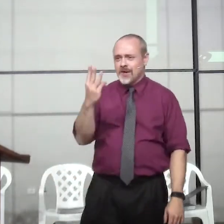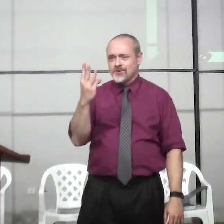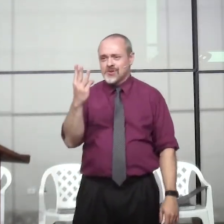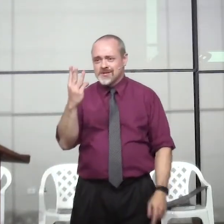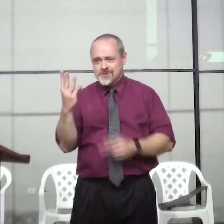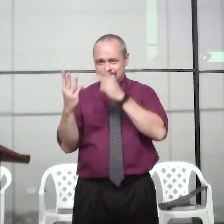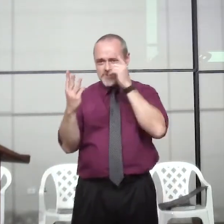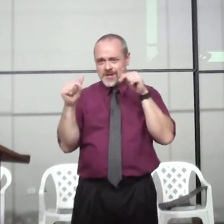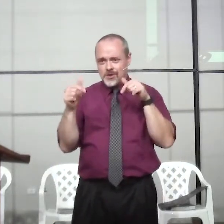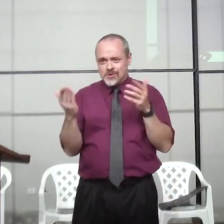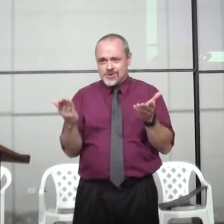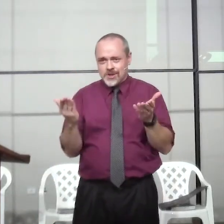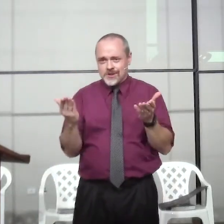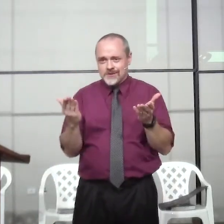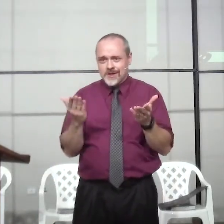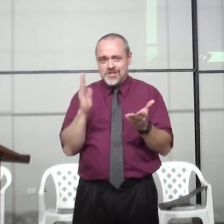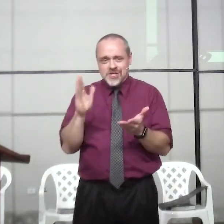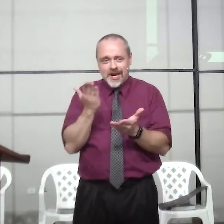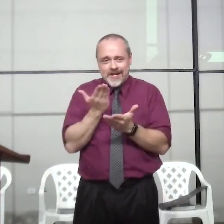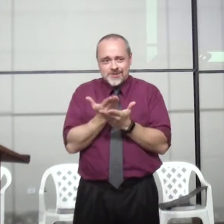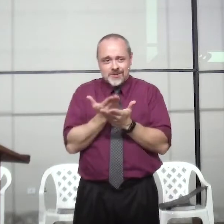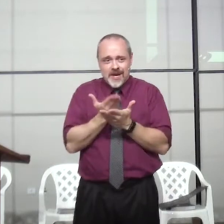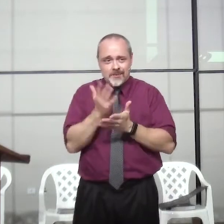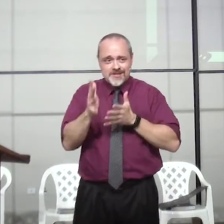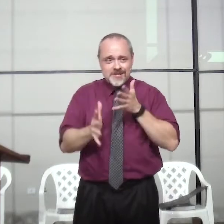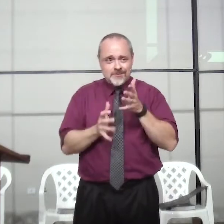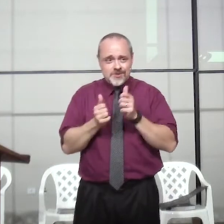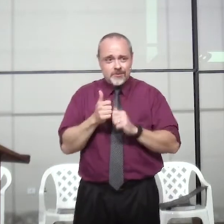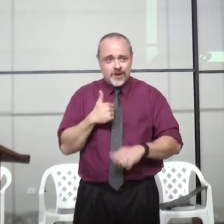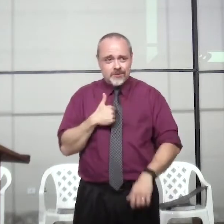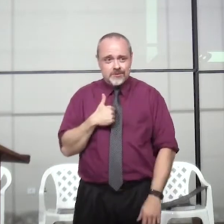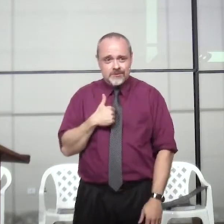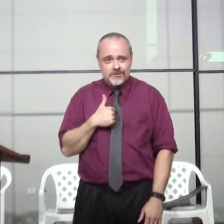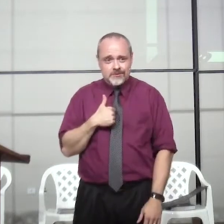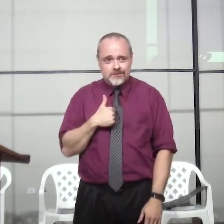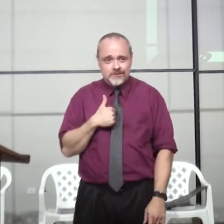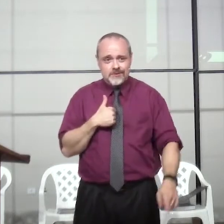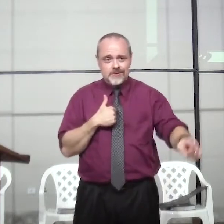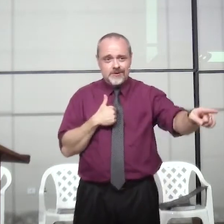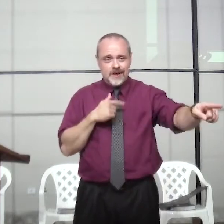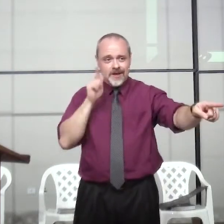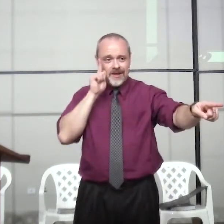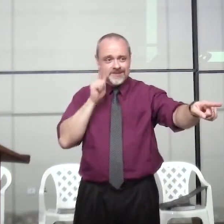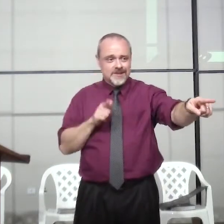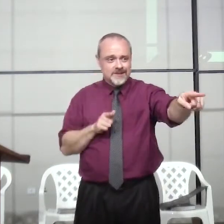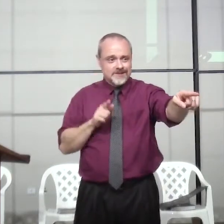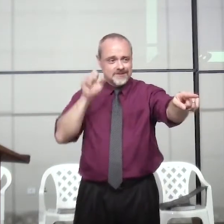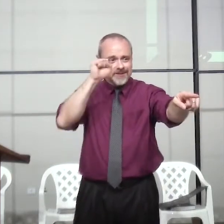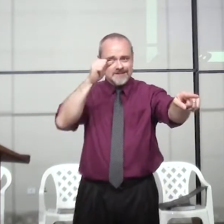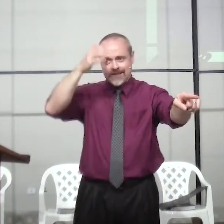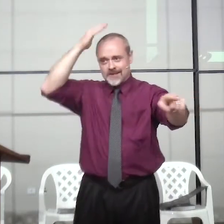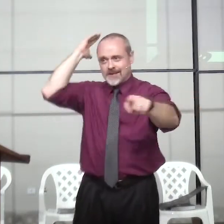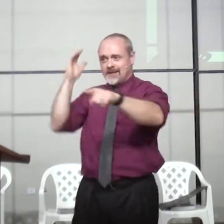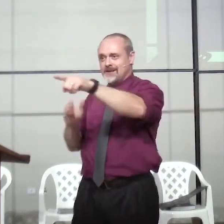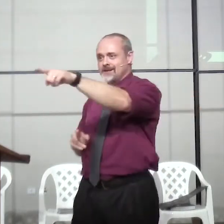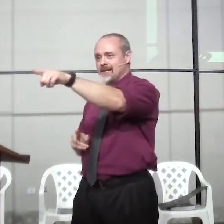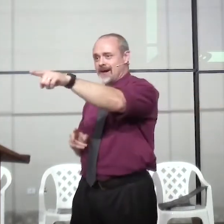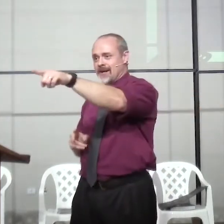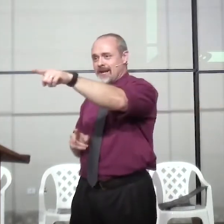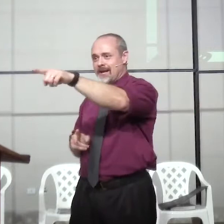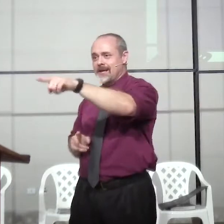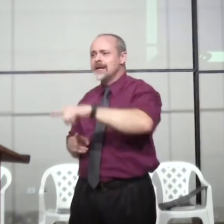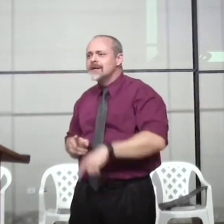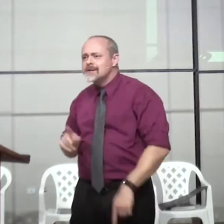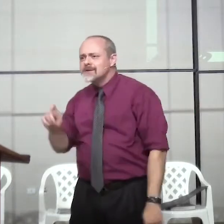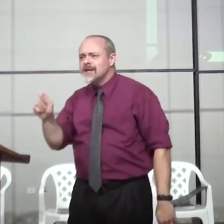Eu tenho 3 pessoas aqui hoje que já estudaram os livros comigo. A Graça, a Celina e